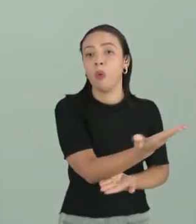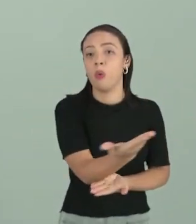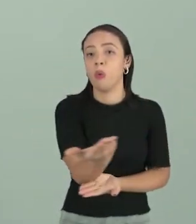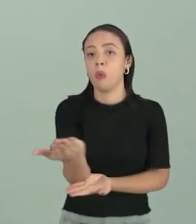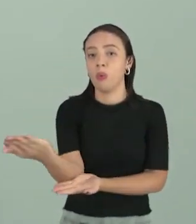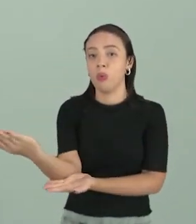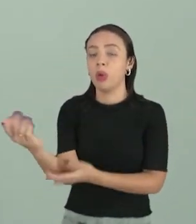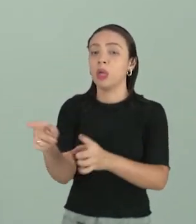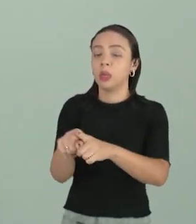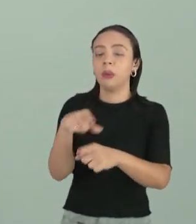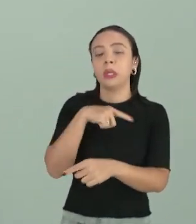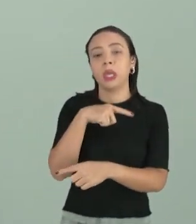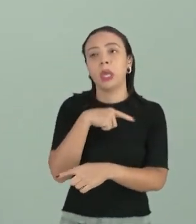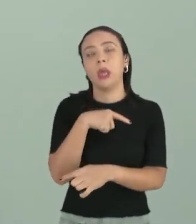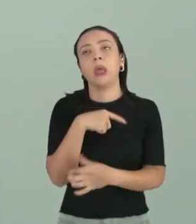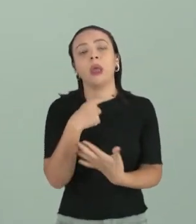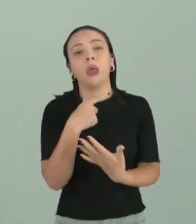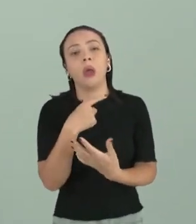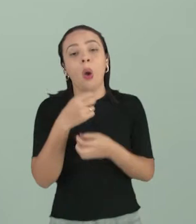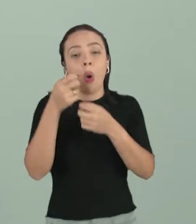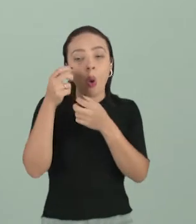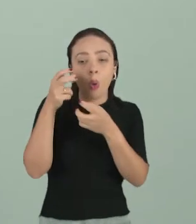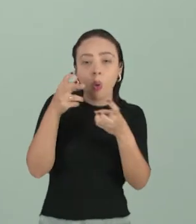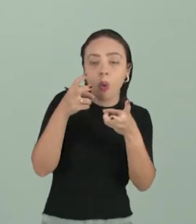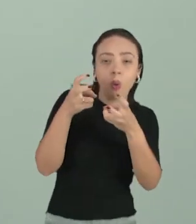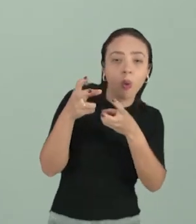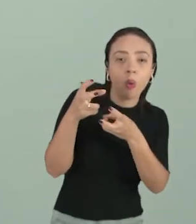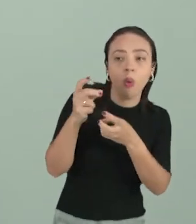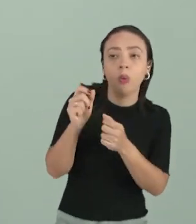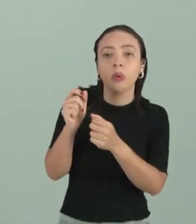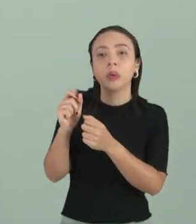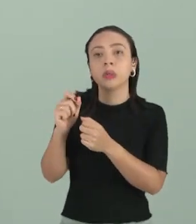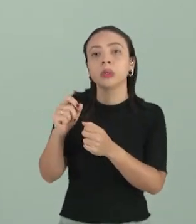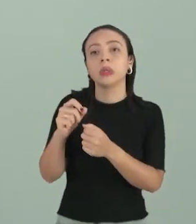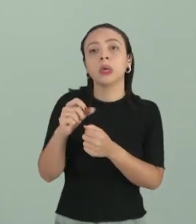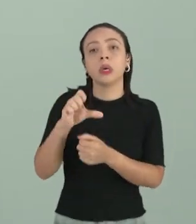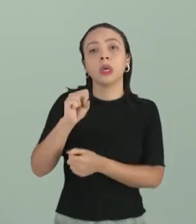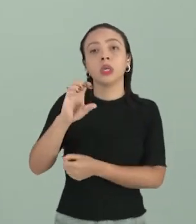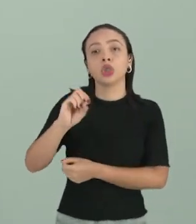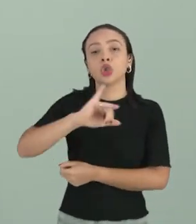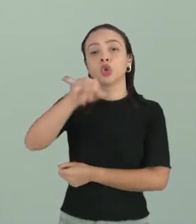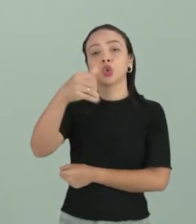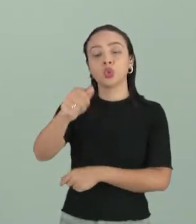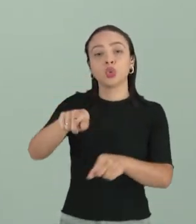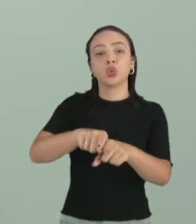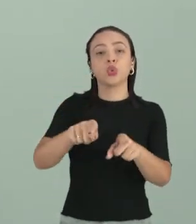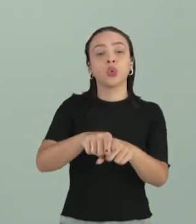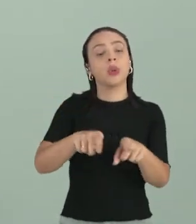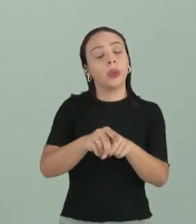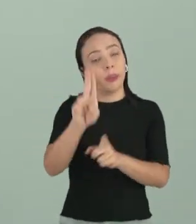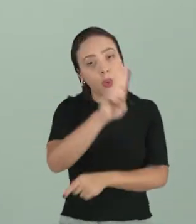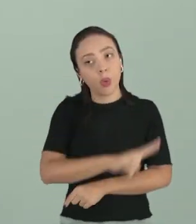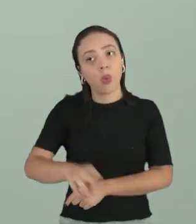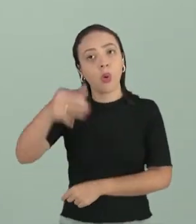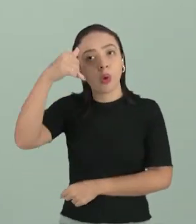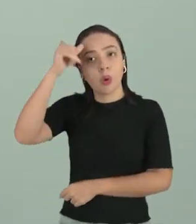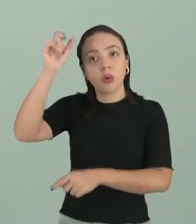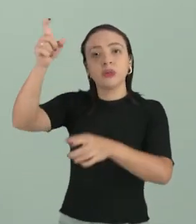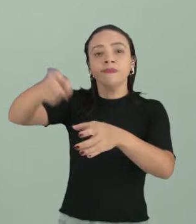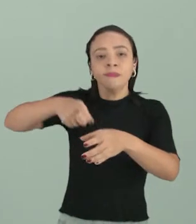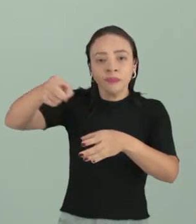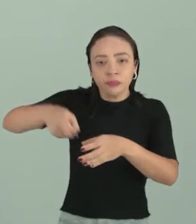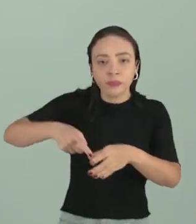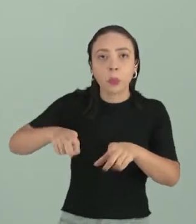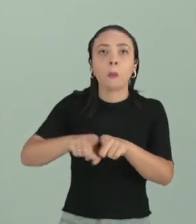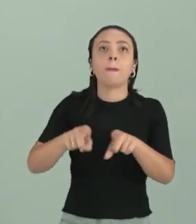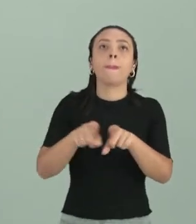para a agricultura, da soja ou qualquer outro cereal, o uso para agropecuária, e aí